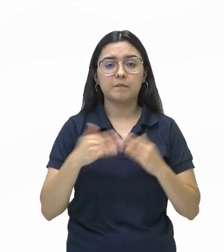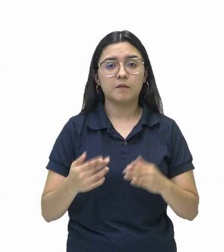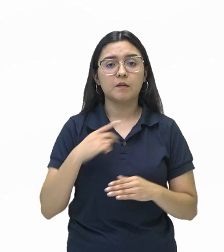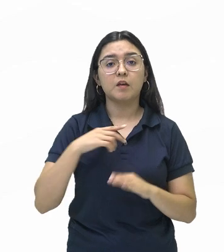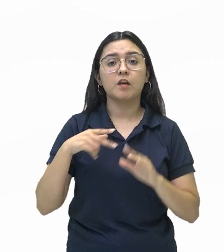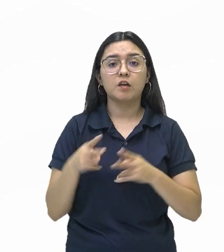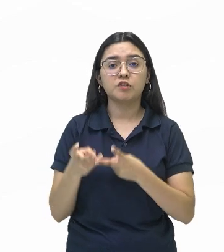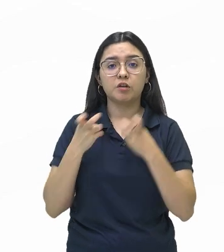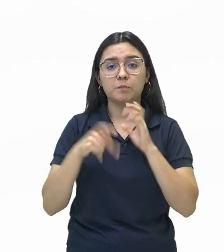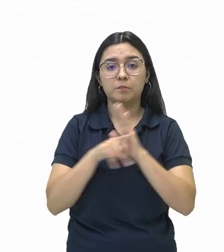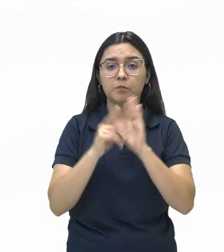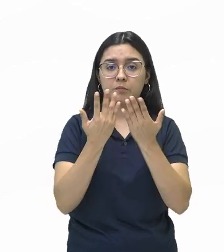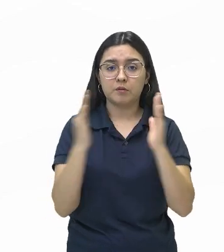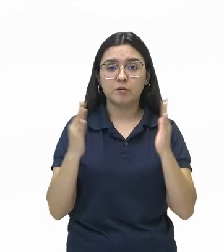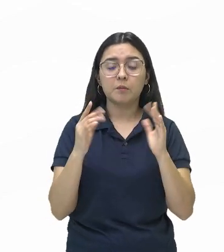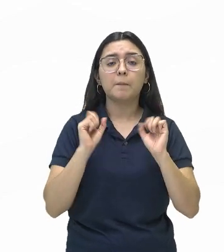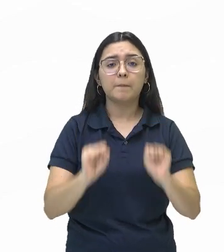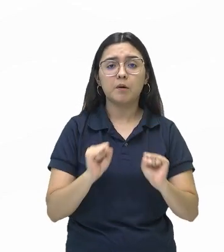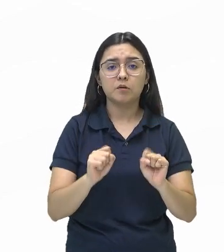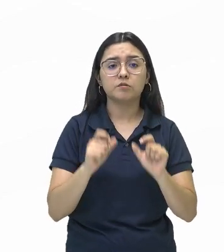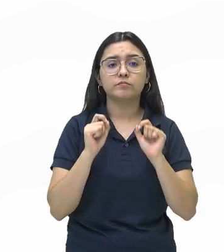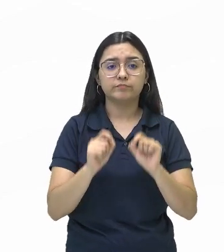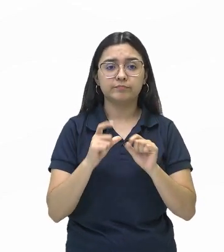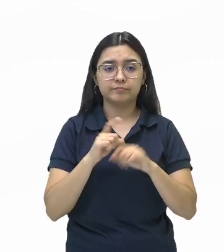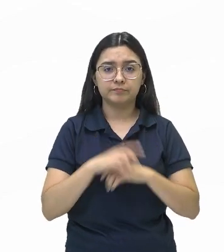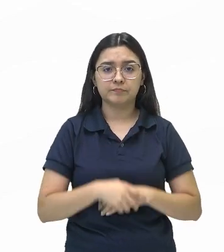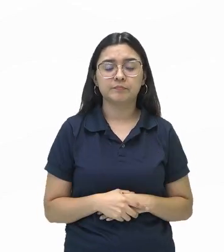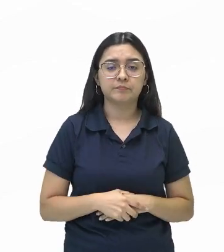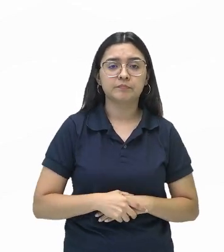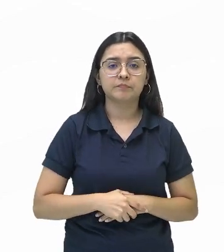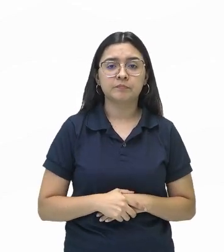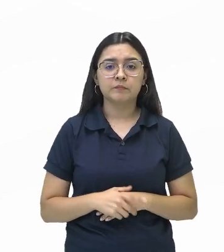tirados da natureza, eles podem alienar o trabalhador,